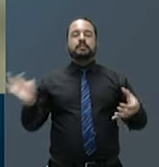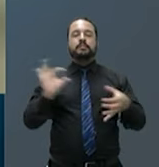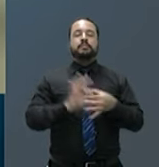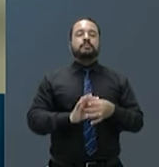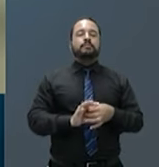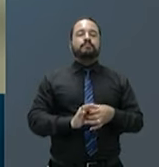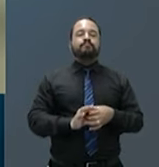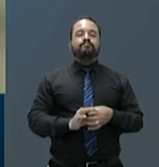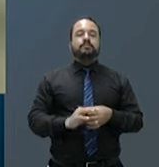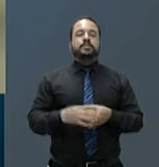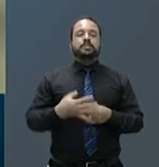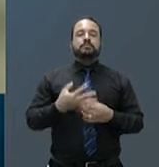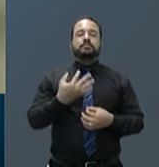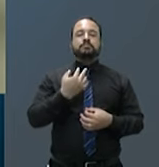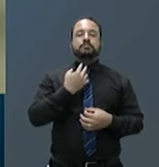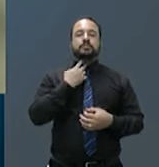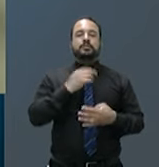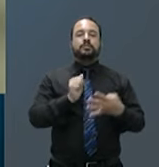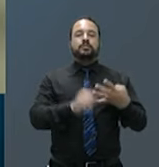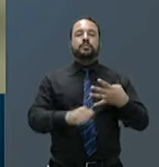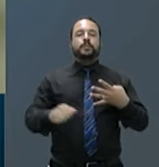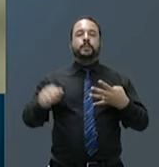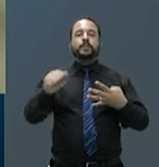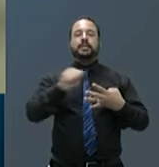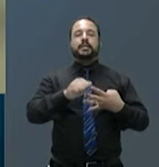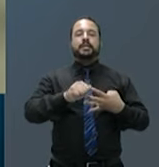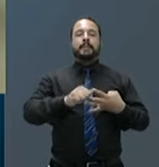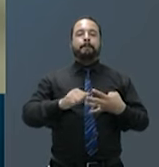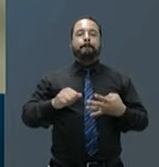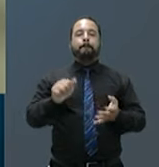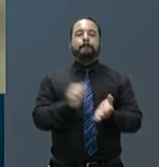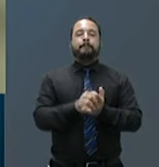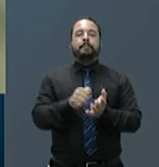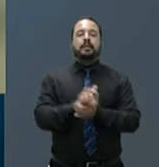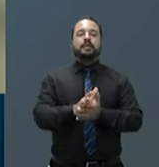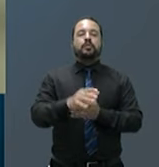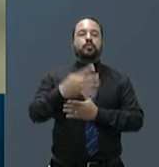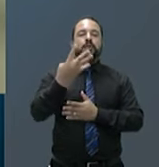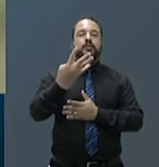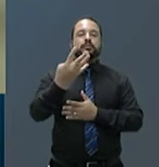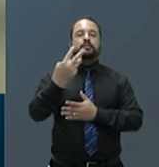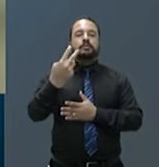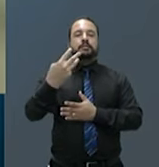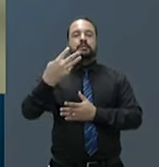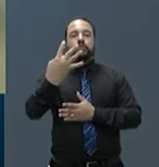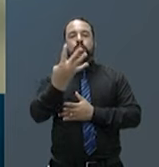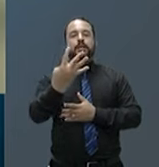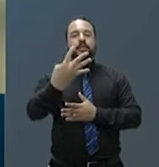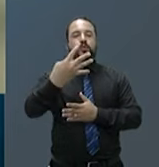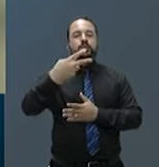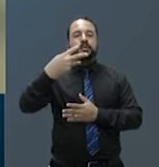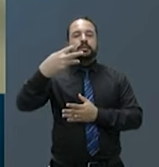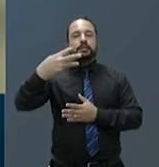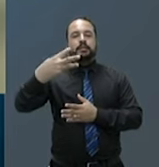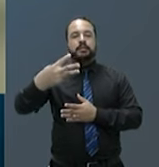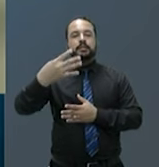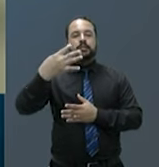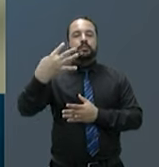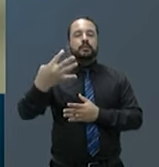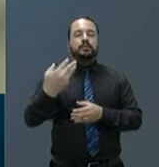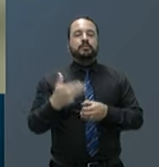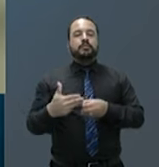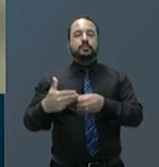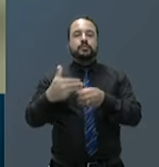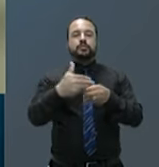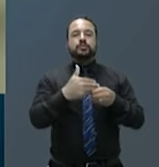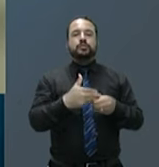possível aplicar sumariamente a multa, a exemplo que acontece com a 434. E, no segundo momento, o município sustenta